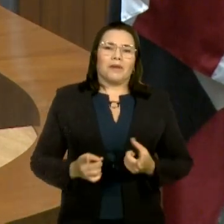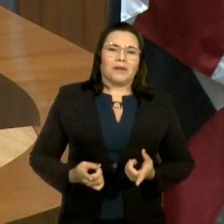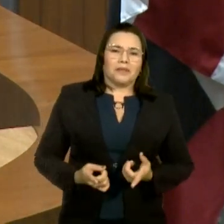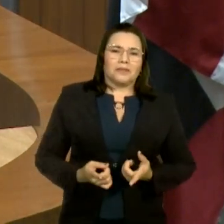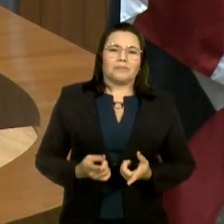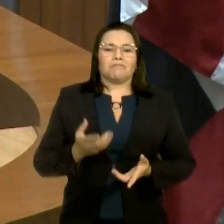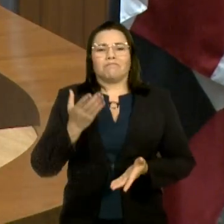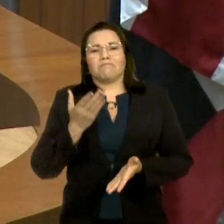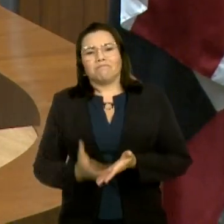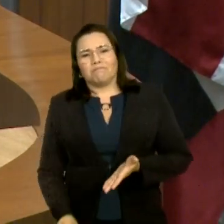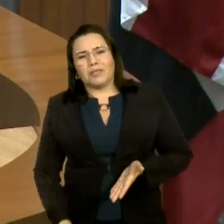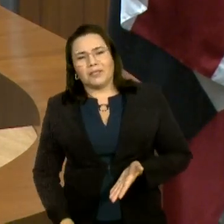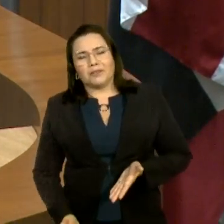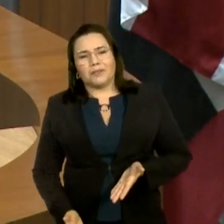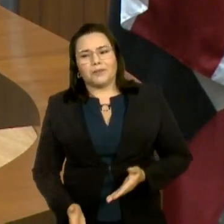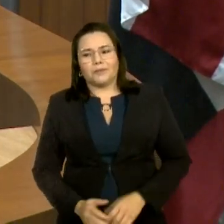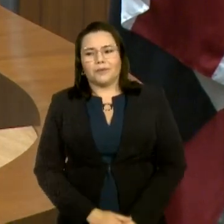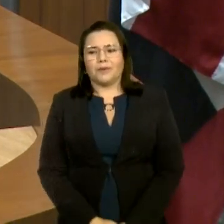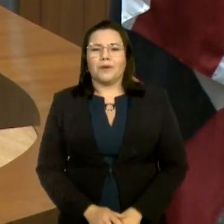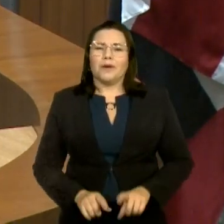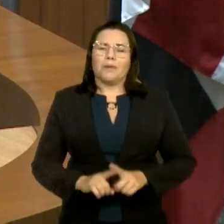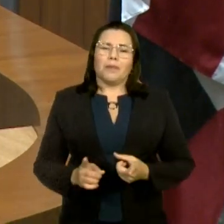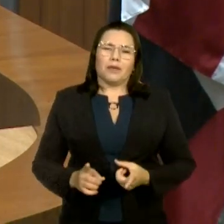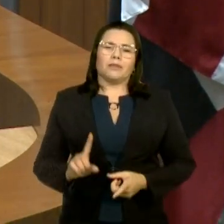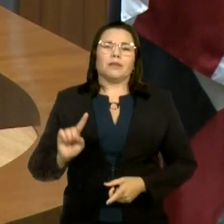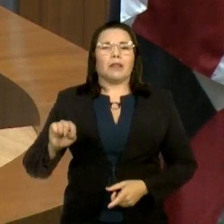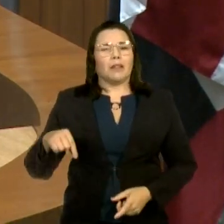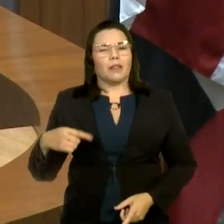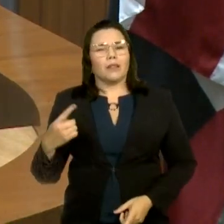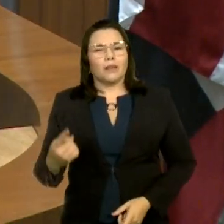decepções Mas isso é um assunto para tratar no próximo pronuncio Muito obrigado